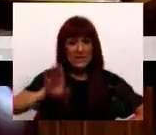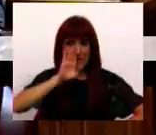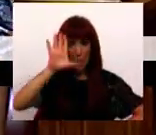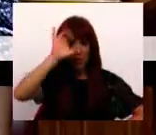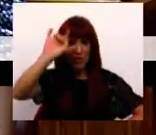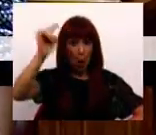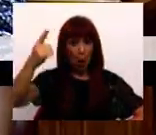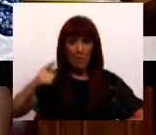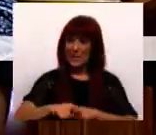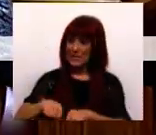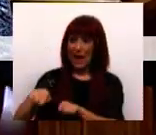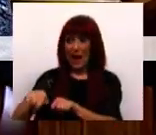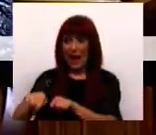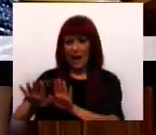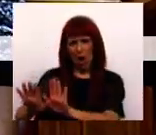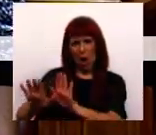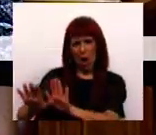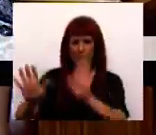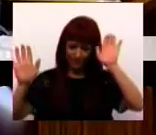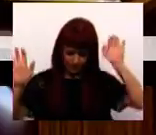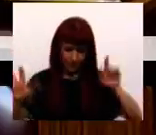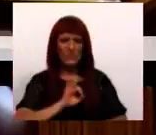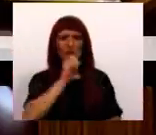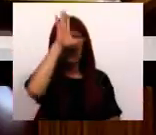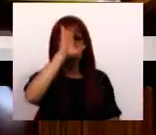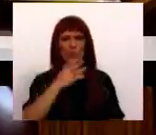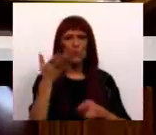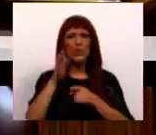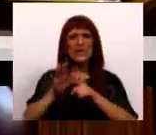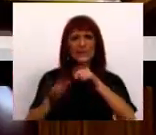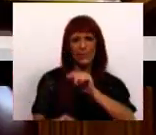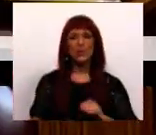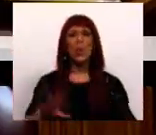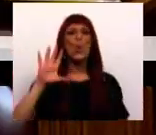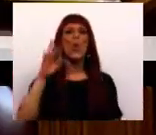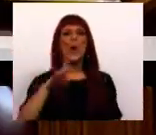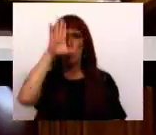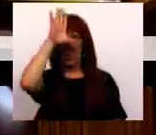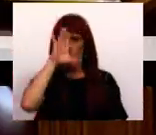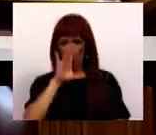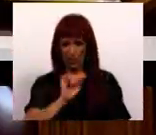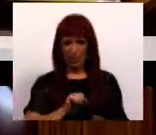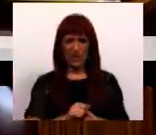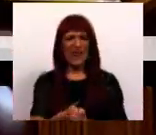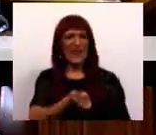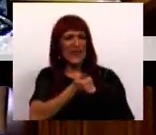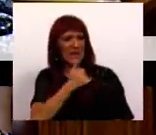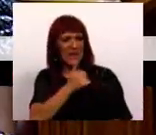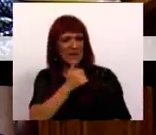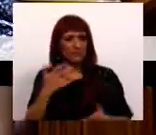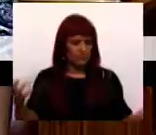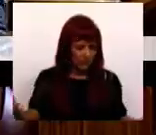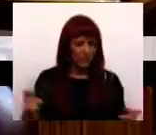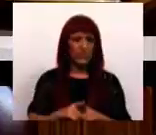Governo não tivesse posto esse pezinho no travão. Ora, Sr. Primeiro-Ministro, por exemplo, quando o Governo determina